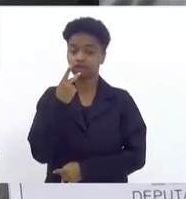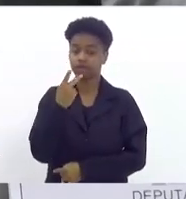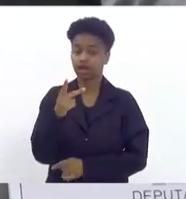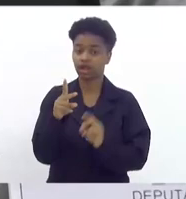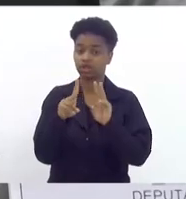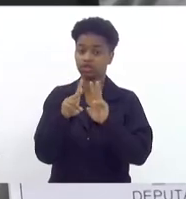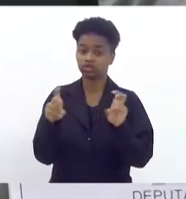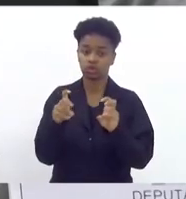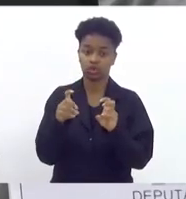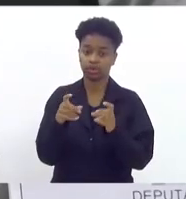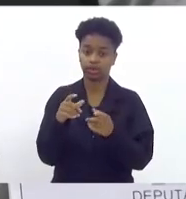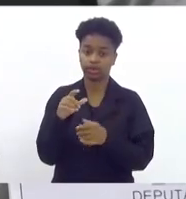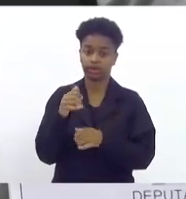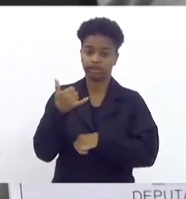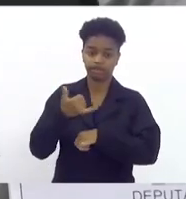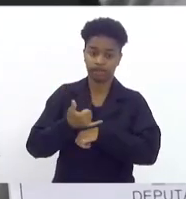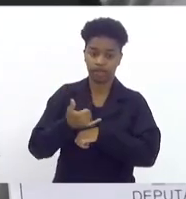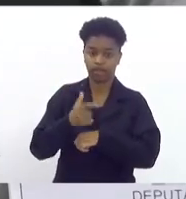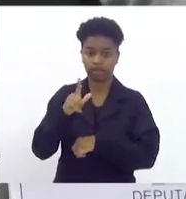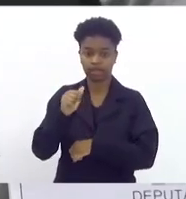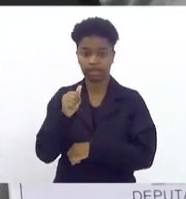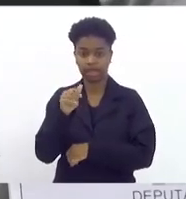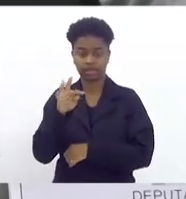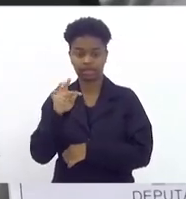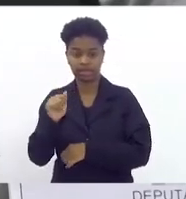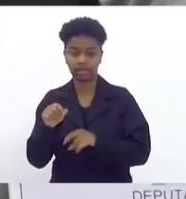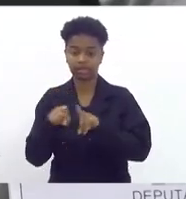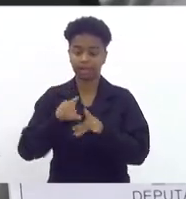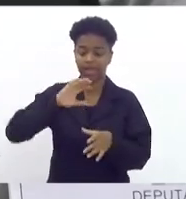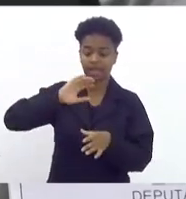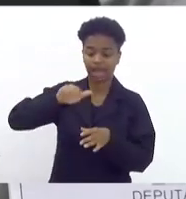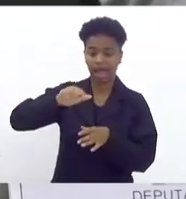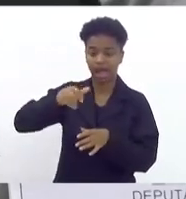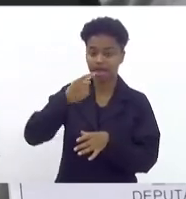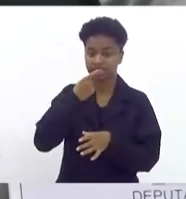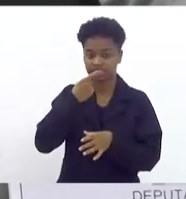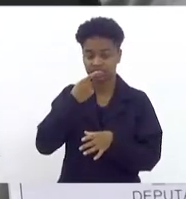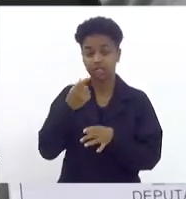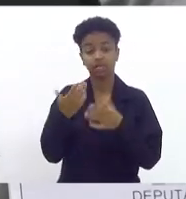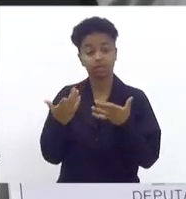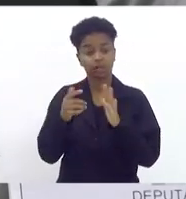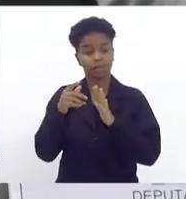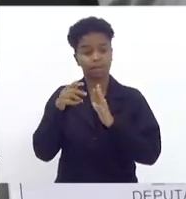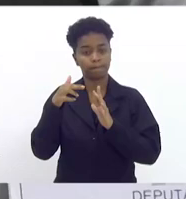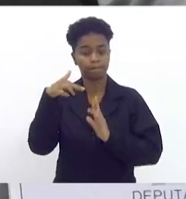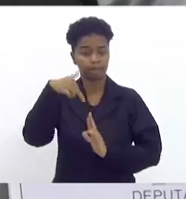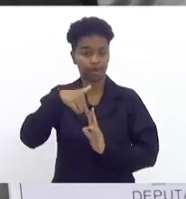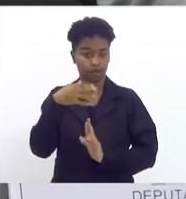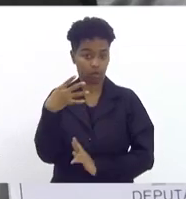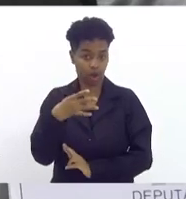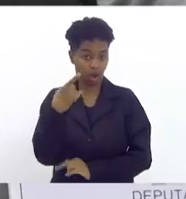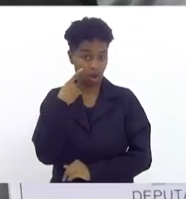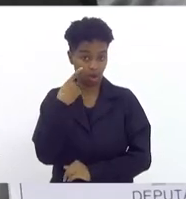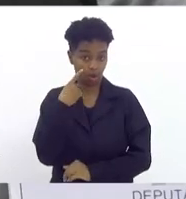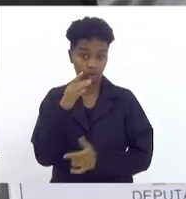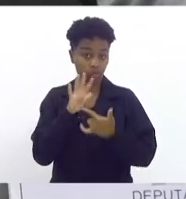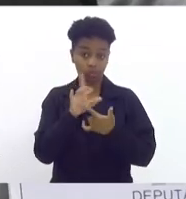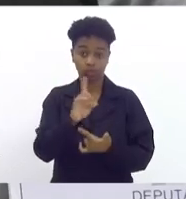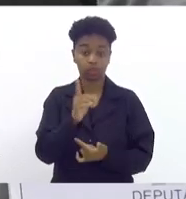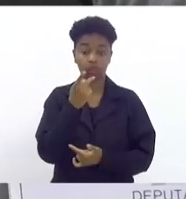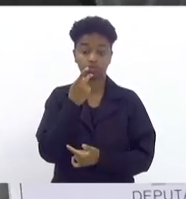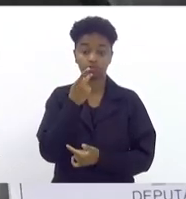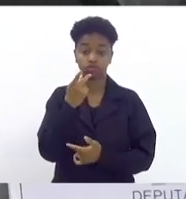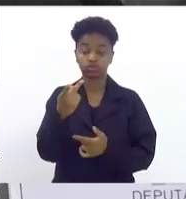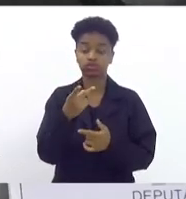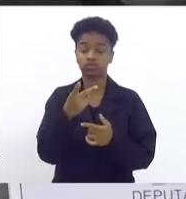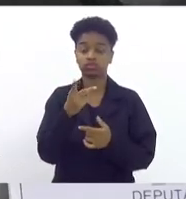da latinha, da garrafa PET, né, nesse parágrafo 4, por exemplo, ele não fala das indústrias. E